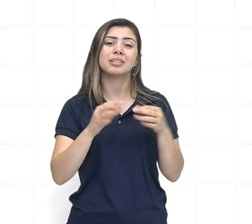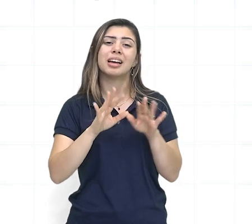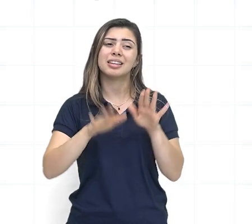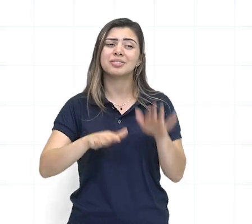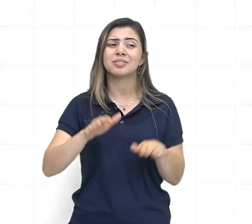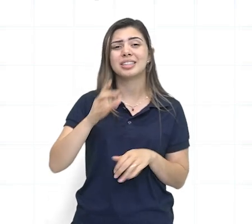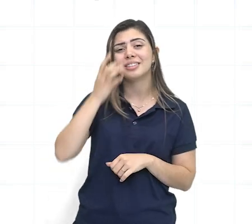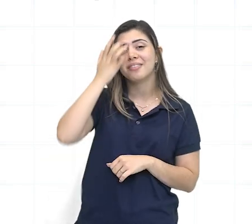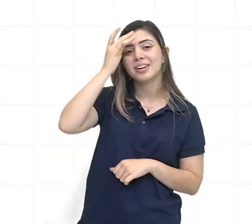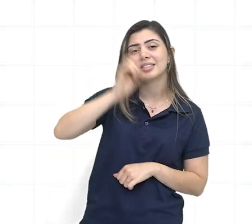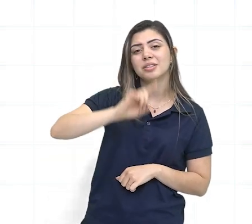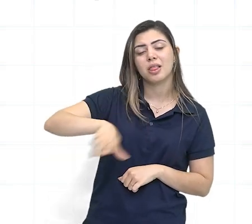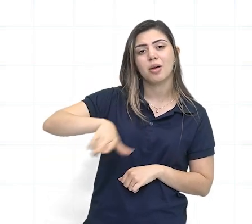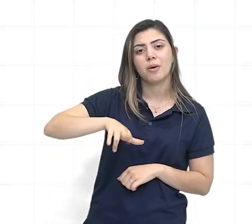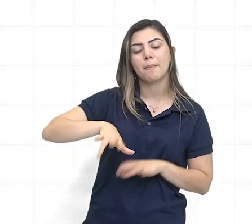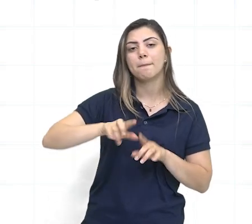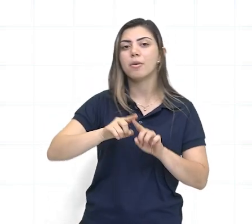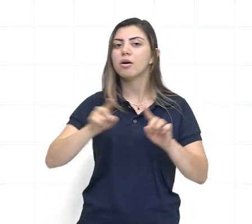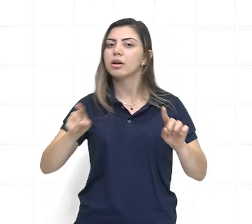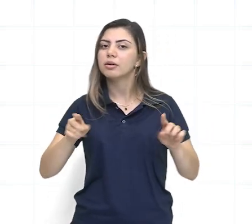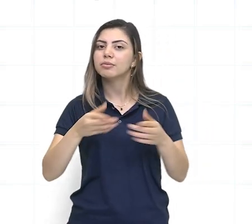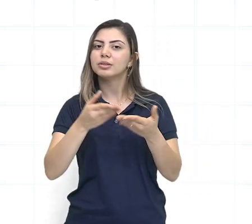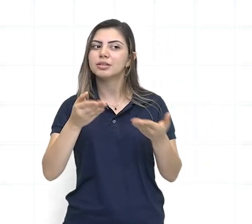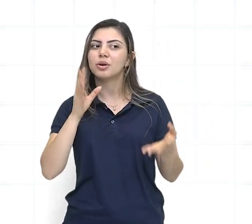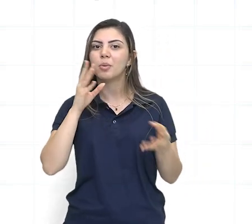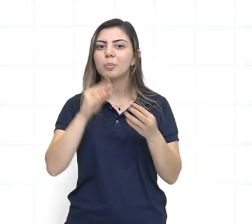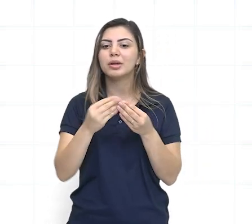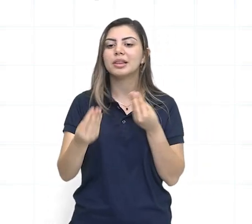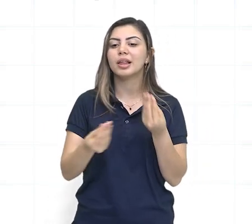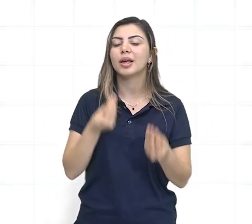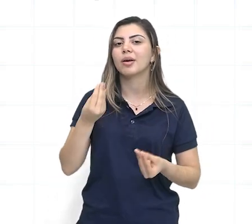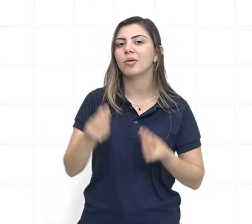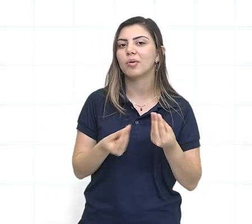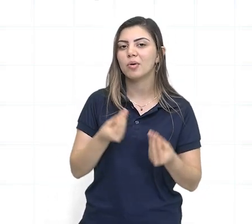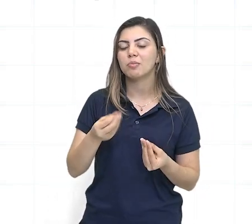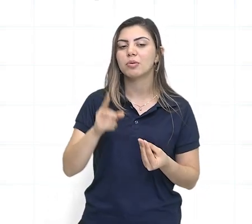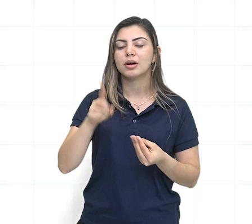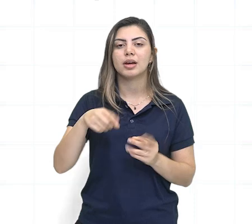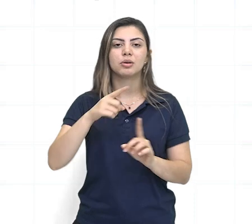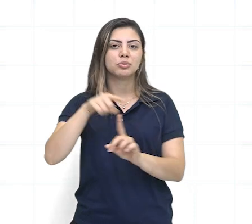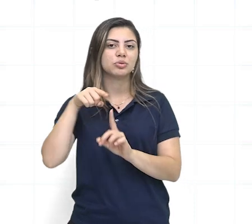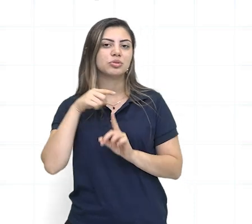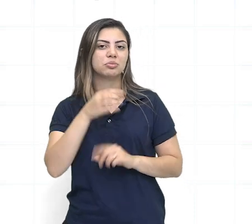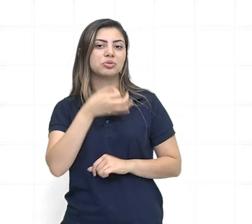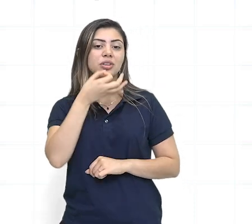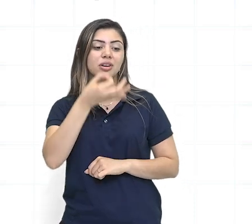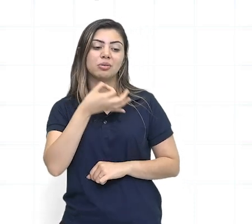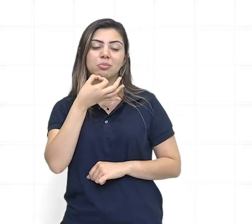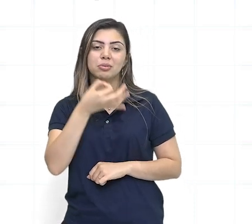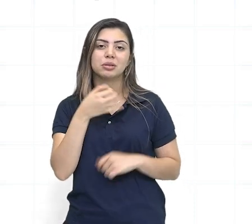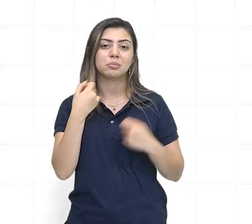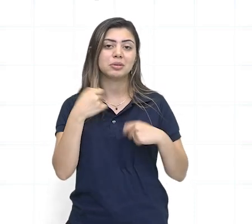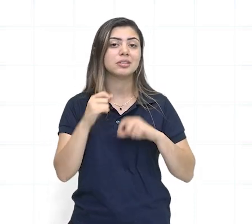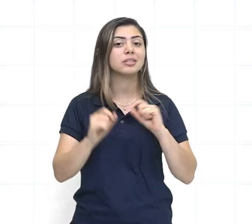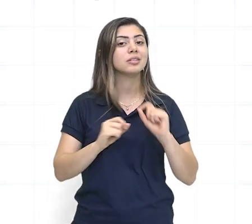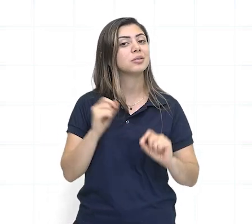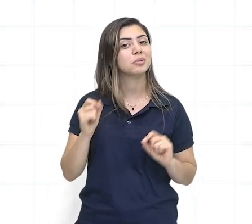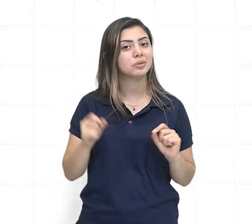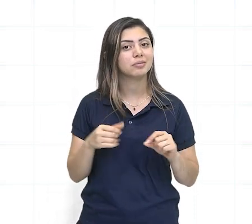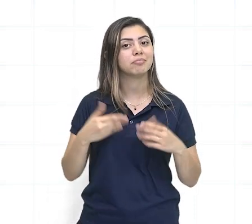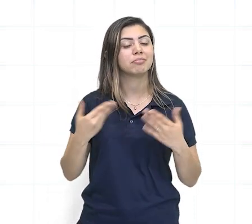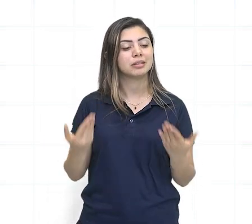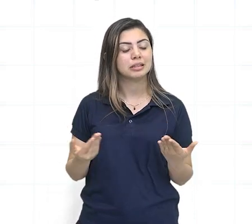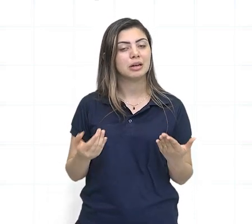assim, mas já para você ter uma ideia, né, de que esses argumentos, eles exigem, muitas vezes,